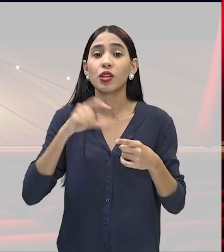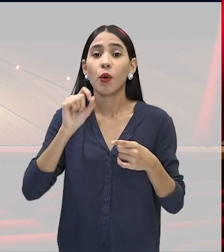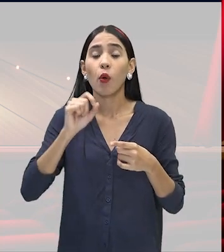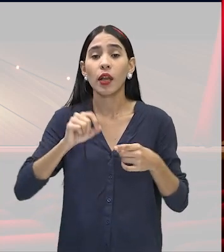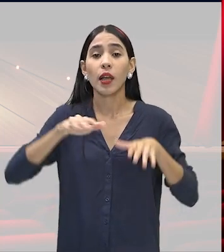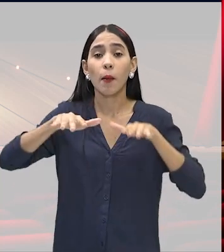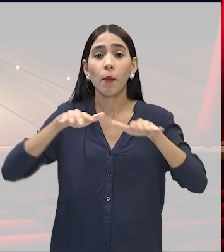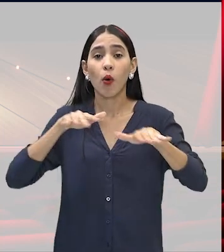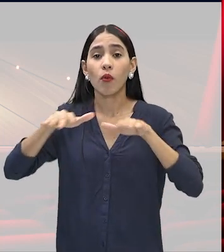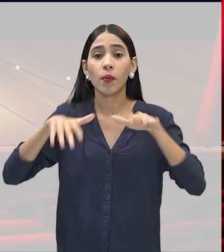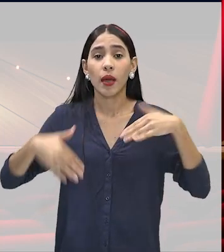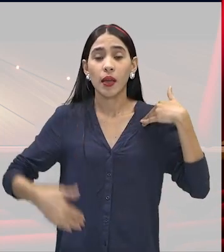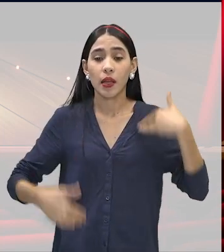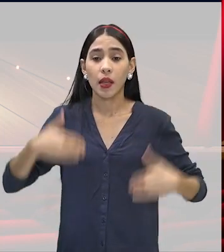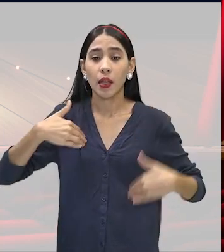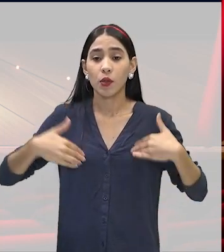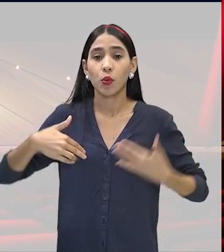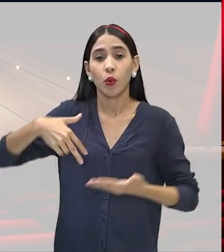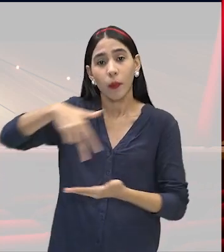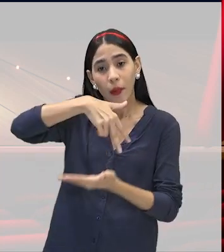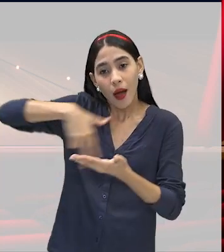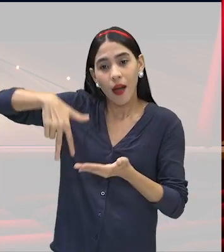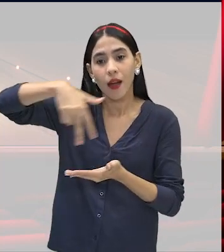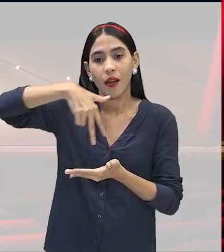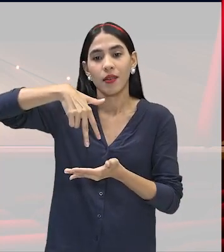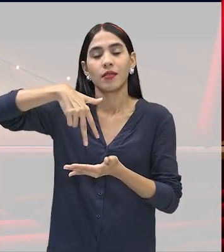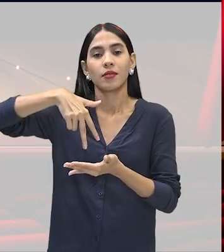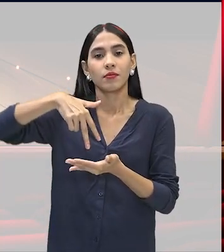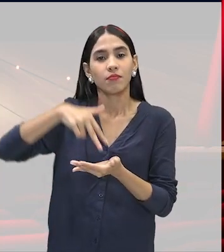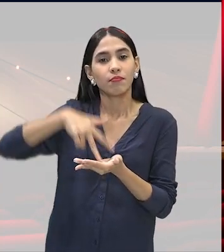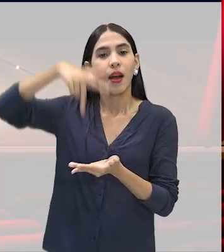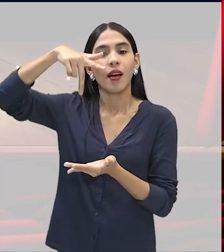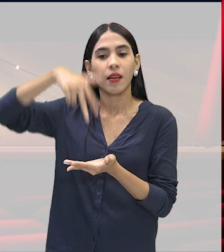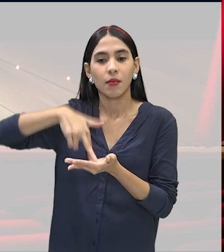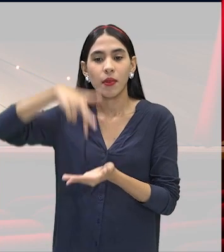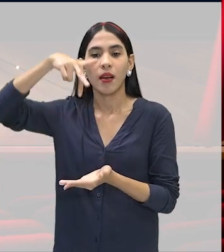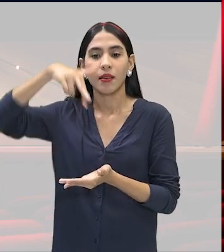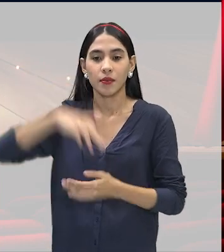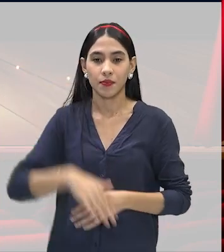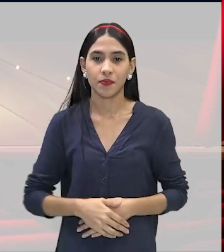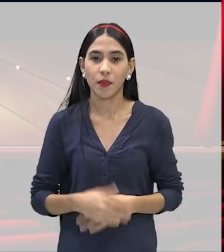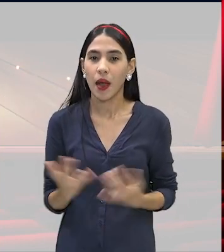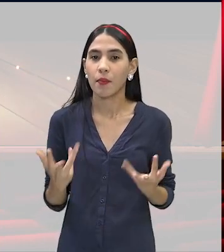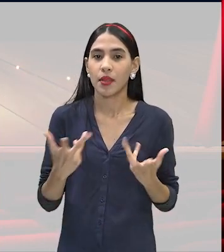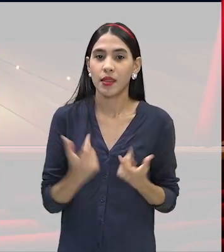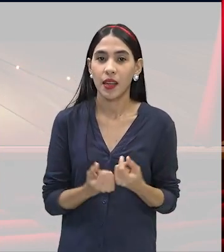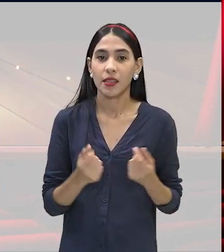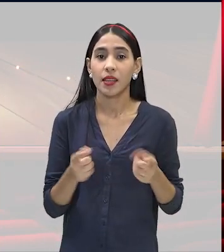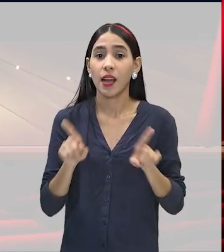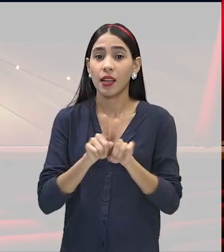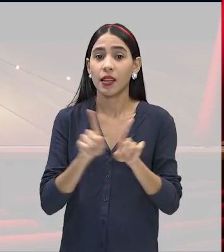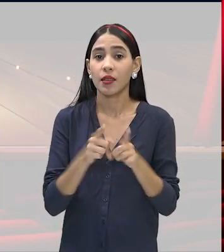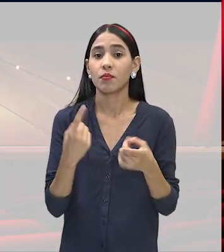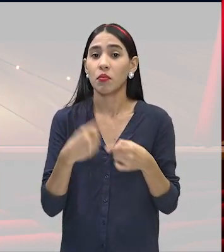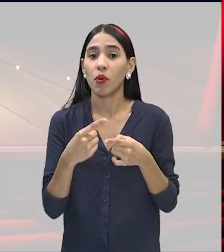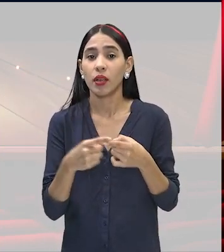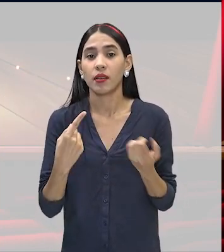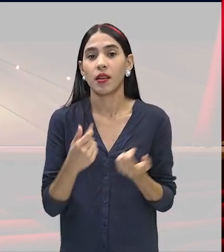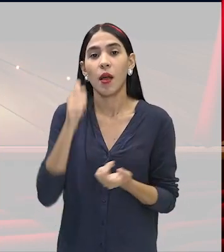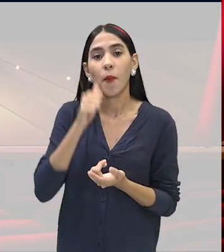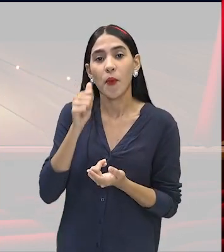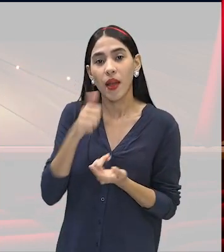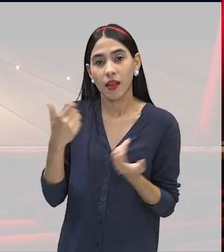tinha a questão dos giros, das piruetas, então eles tinham mais habilidades. Até porque, com o passar do tempo, as